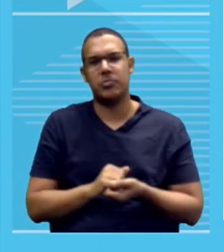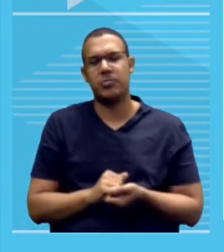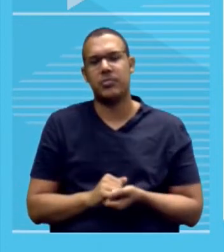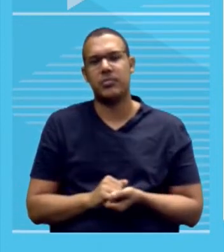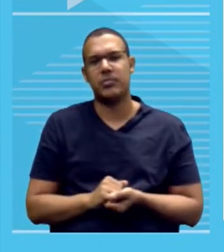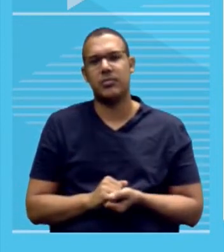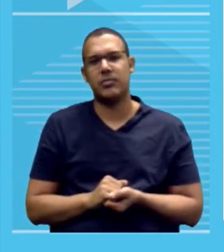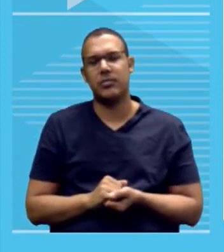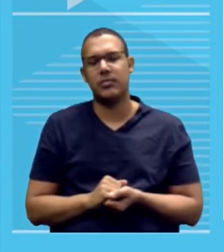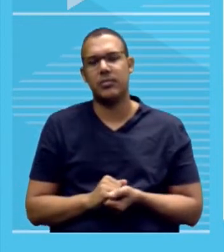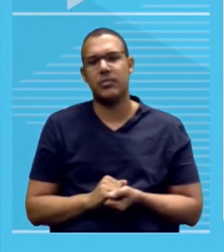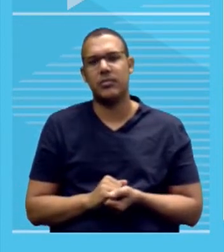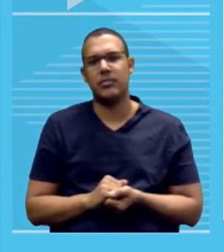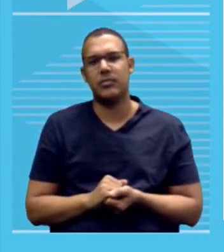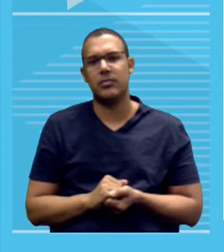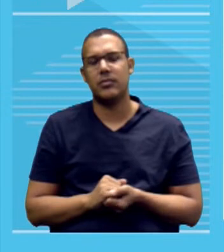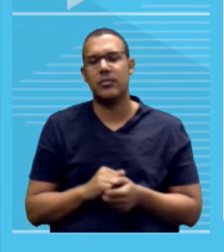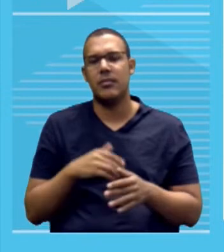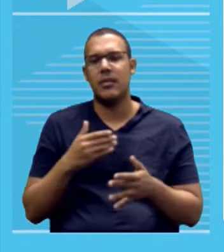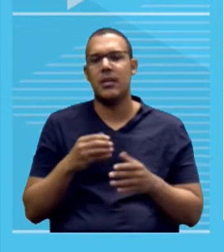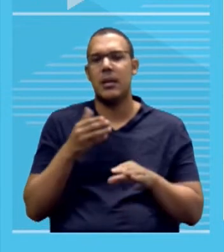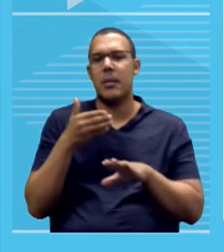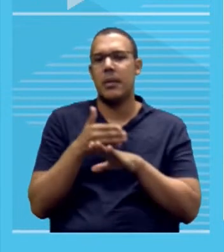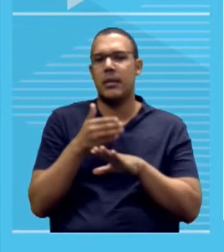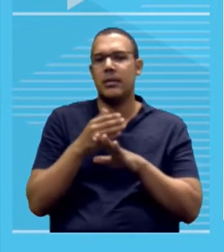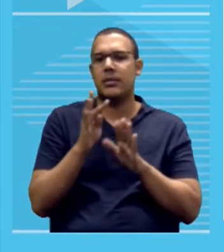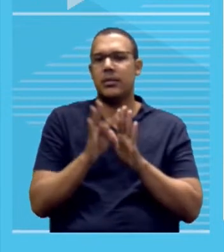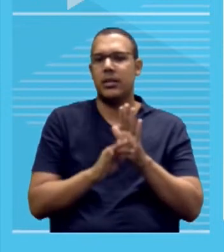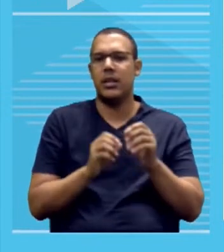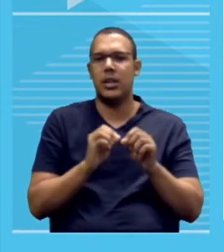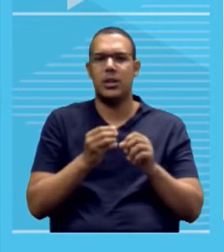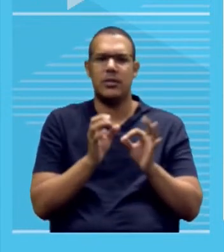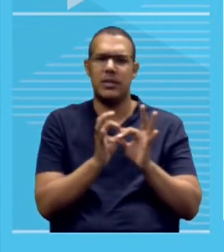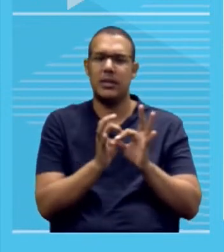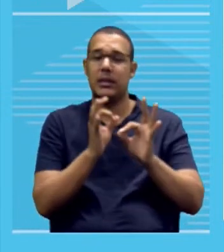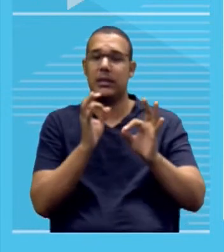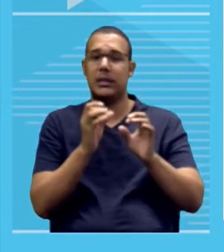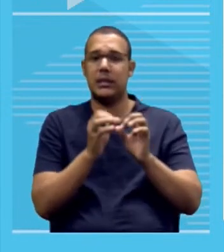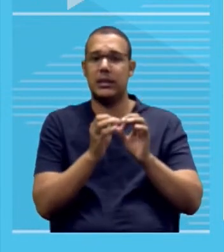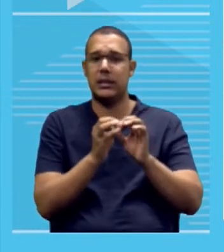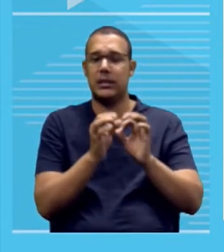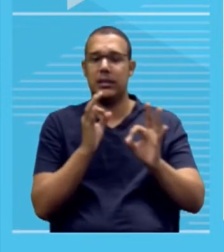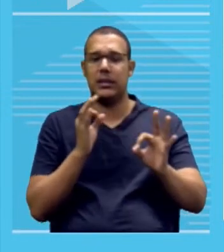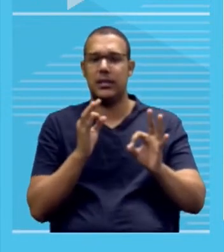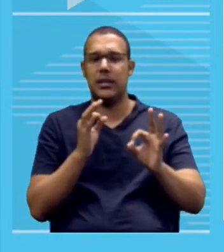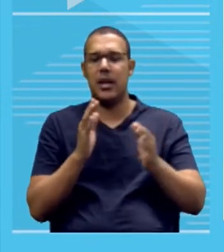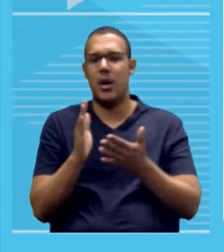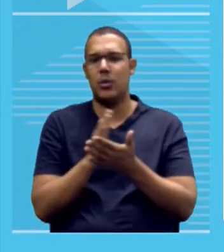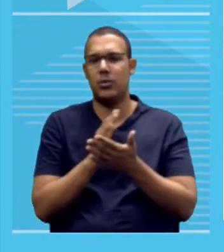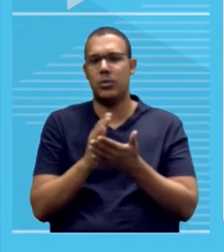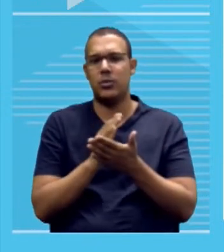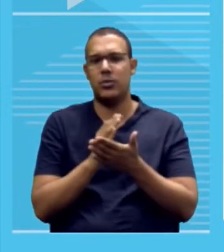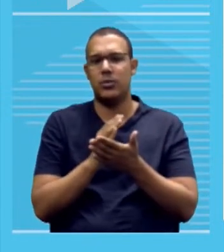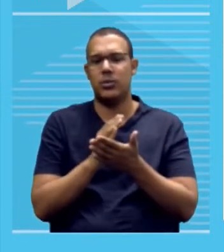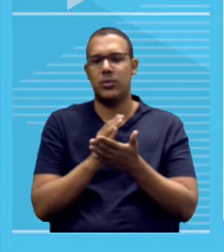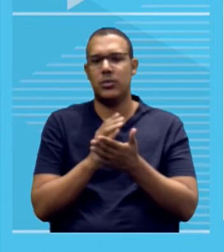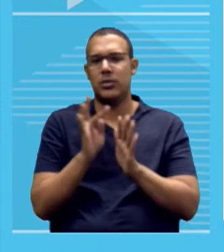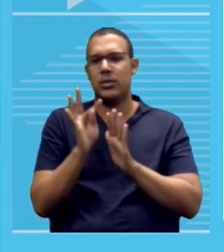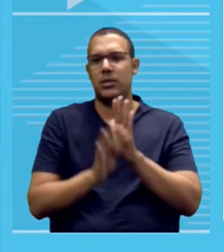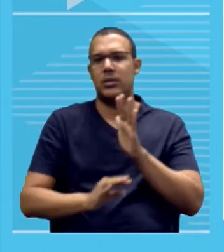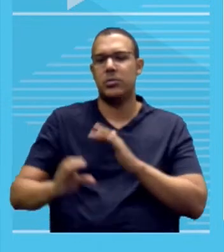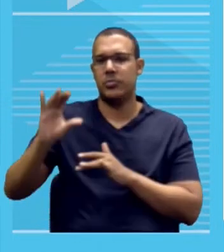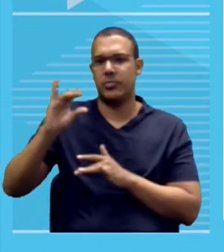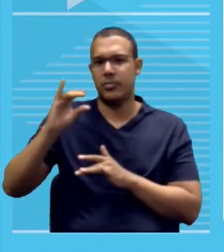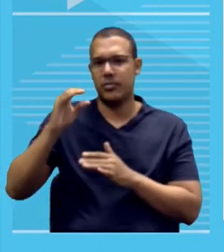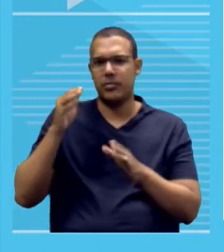se inscreve no texto se distancia do texto Às vezes isso acontece né Gente esse científicos costumam ser mais objetivos nada